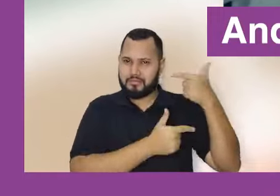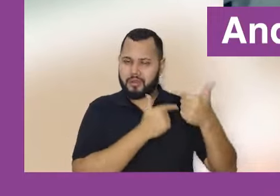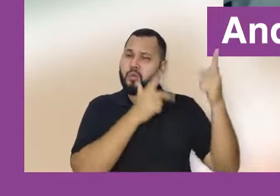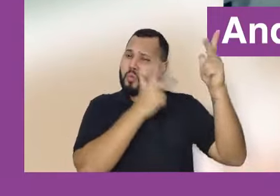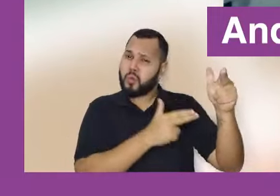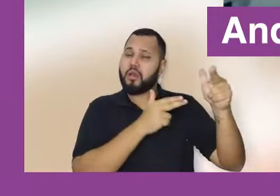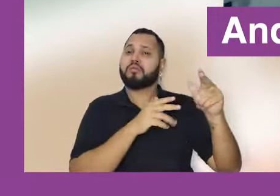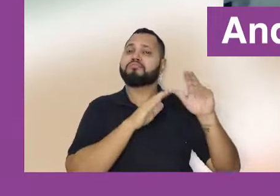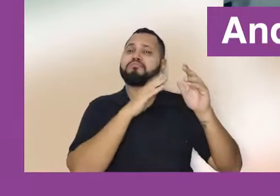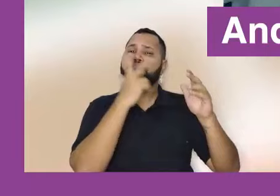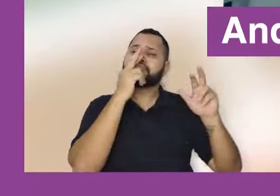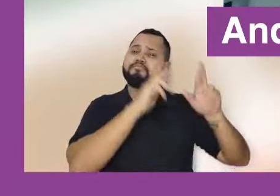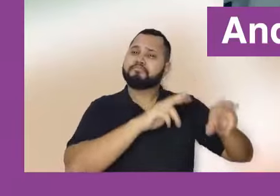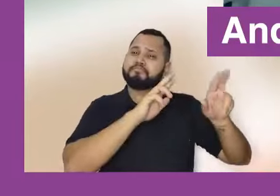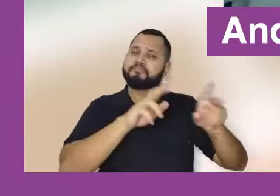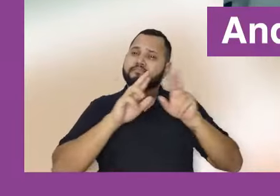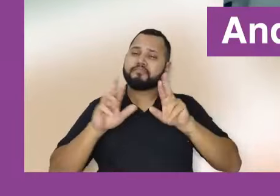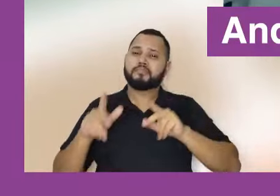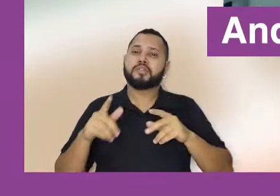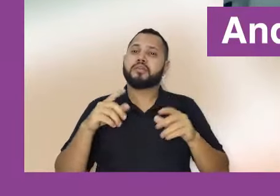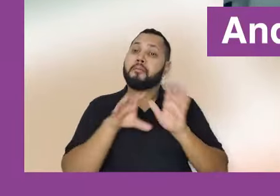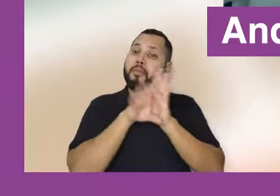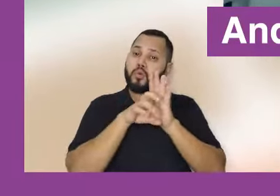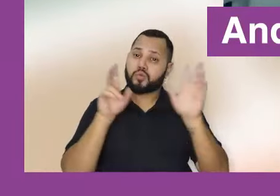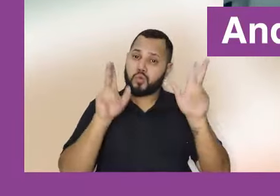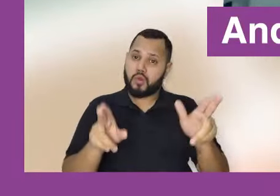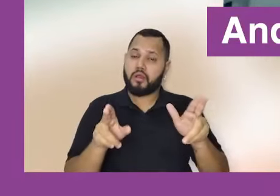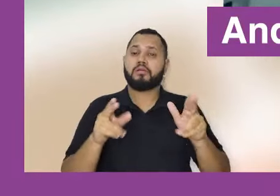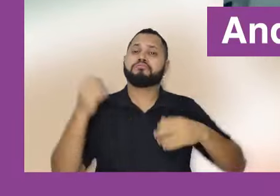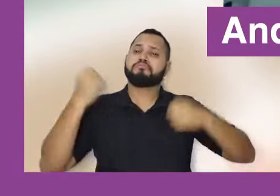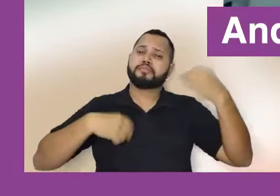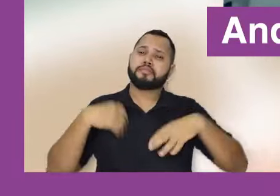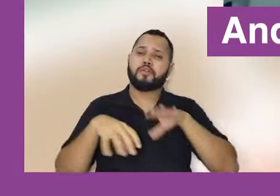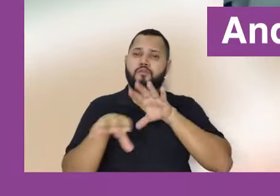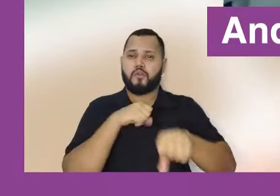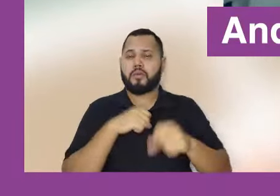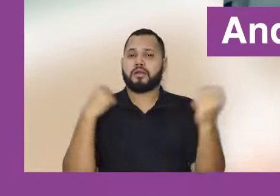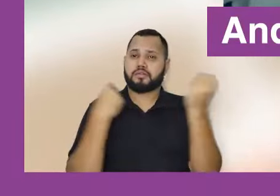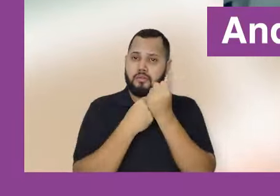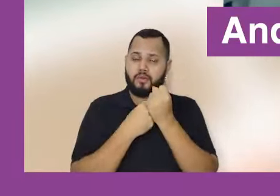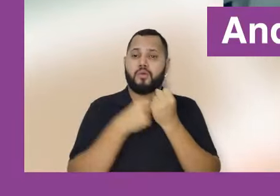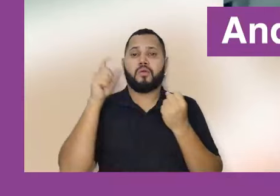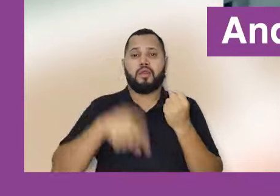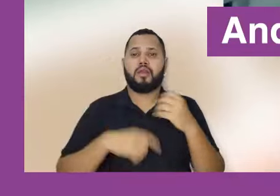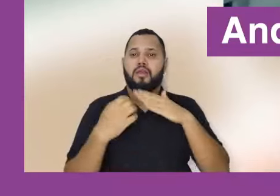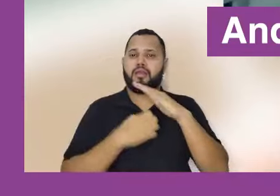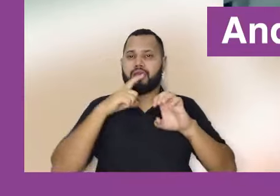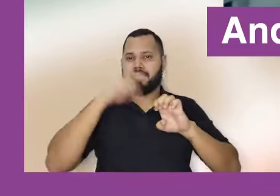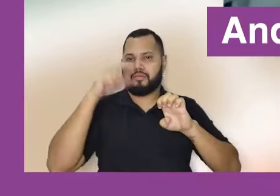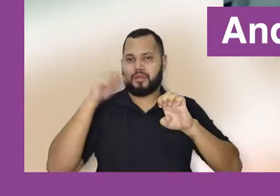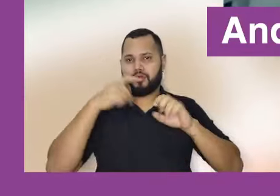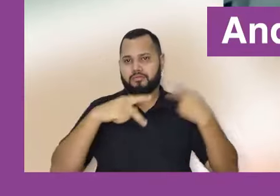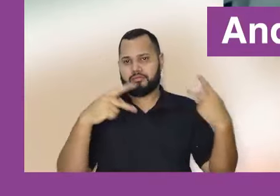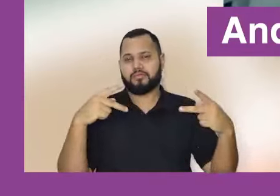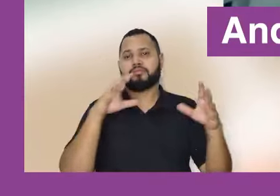também às vezes de maneiras diferentes mas esse mesmo conceito na formação no Apoio às empreendedoras